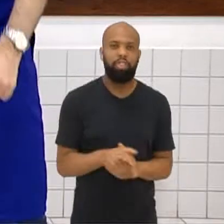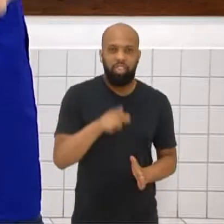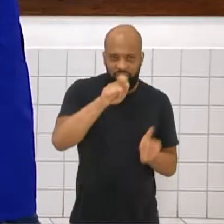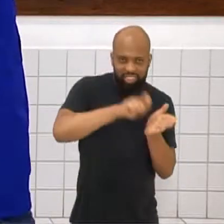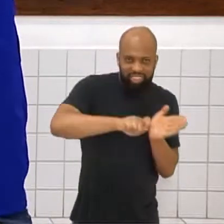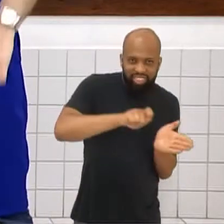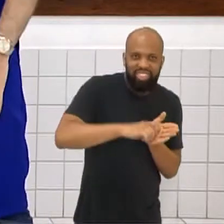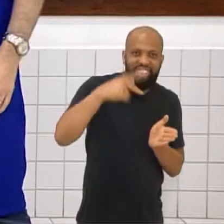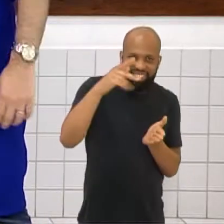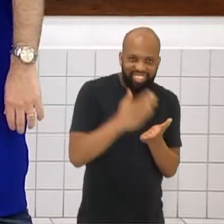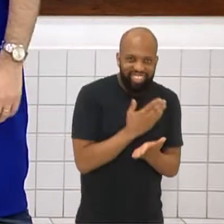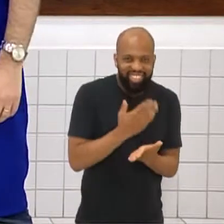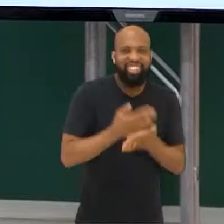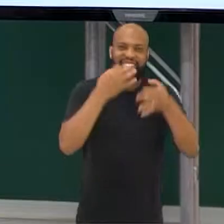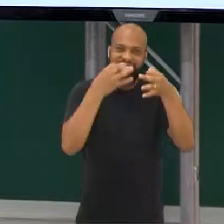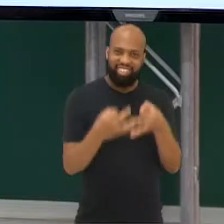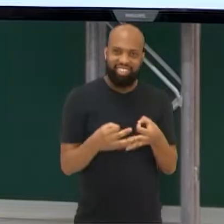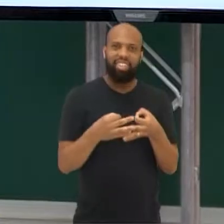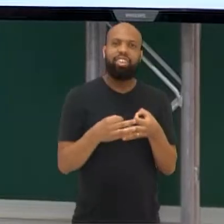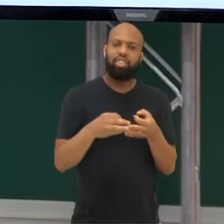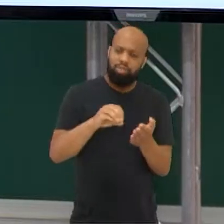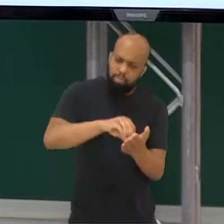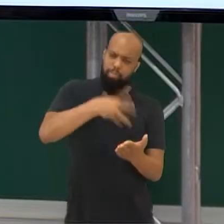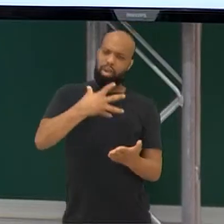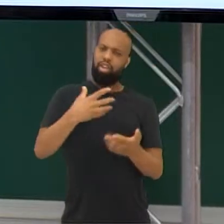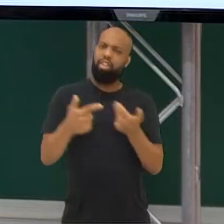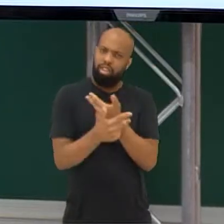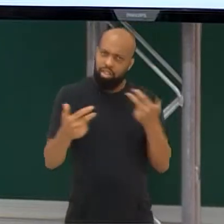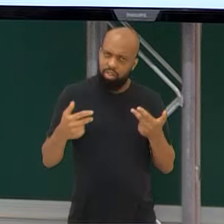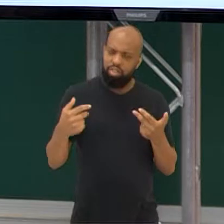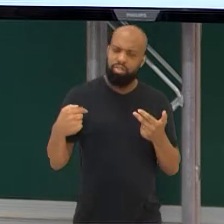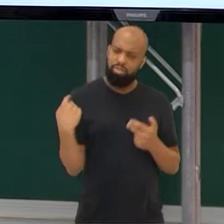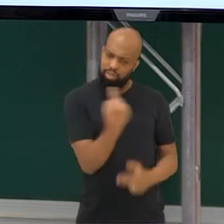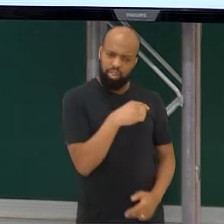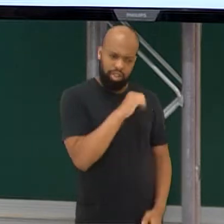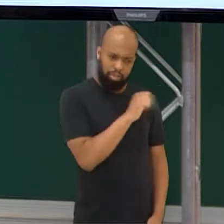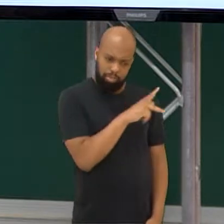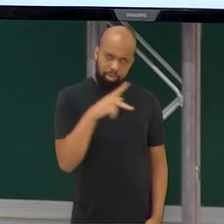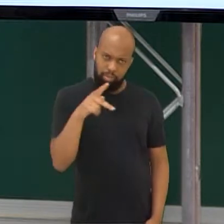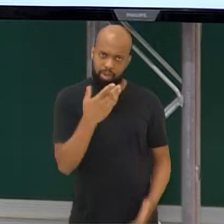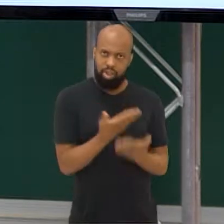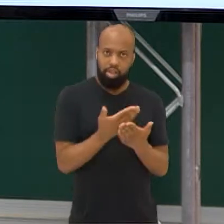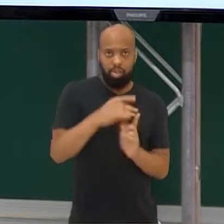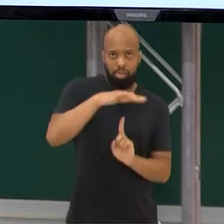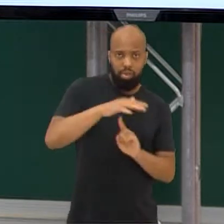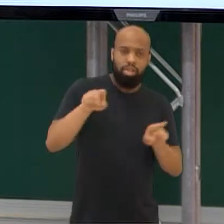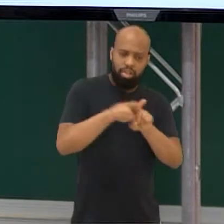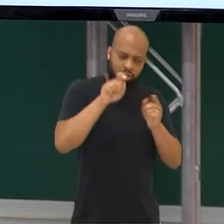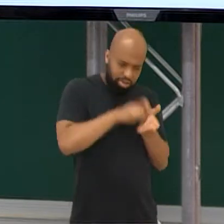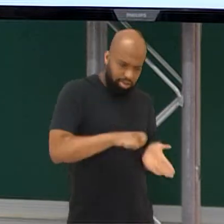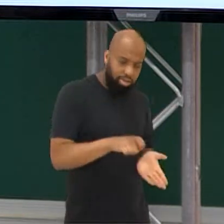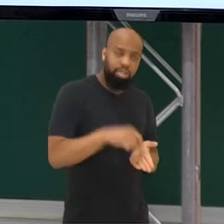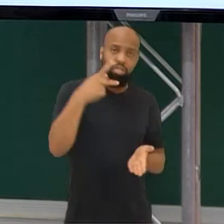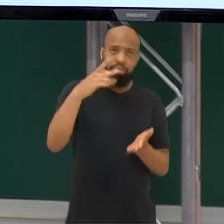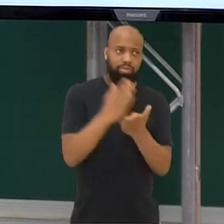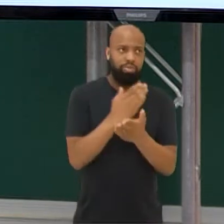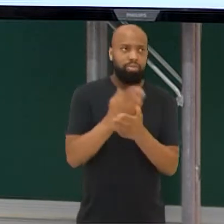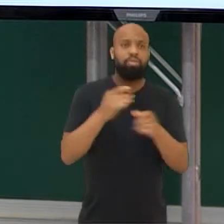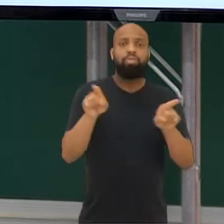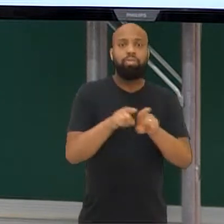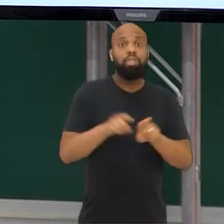anotações aí? Isso. Isso, ó, mandem suas questões aqui pra gente no aplicativo do Aula Paraná, façam suas anotações aí no caderno